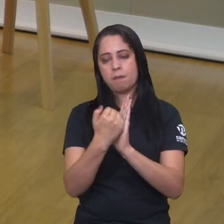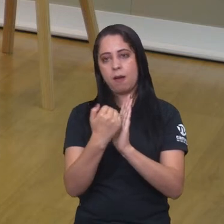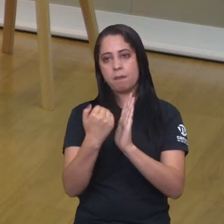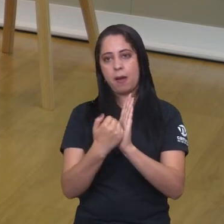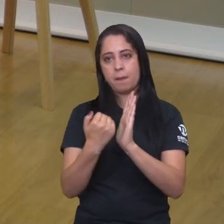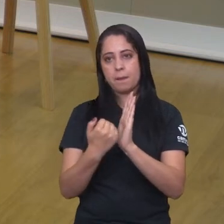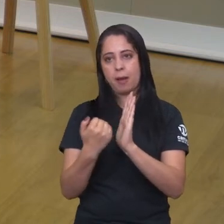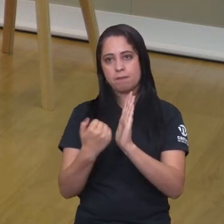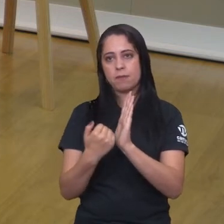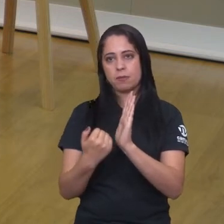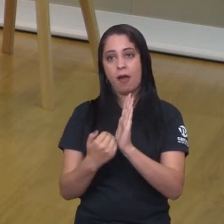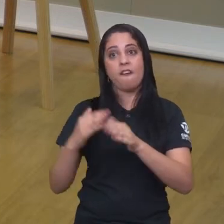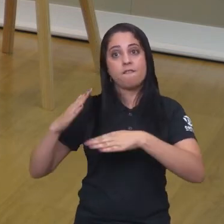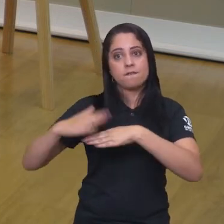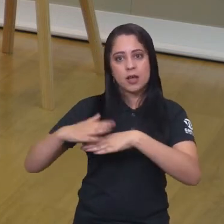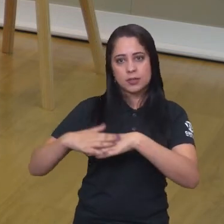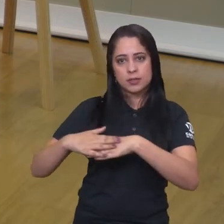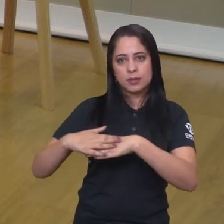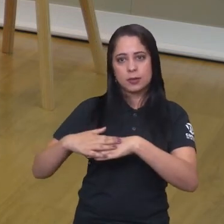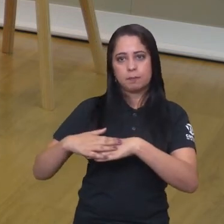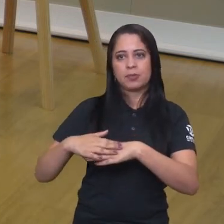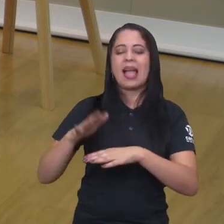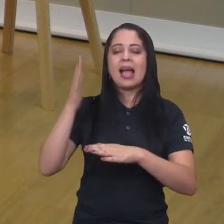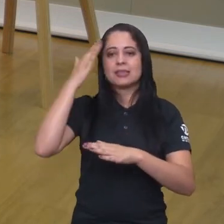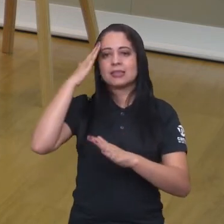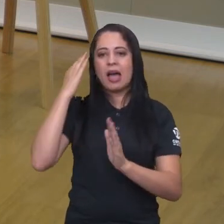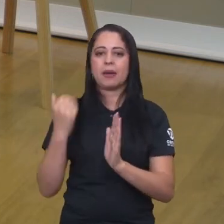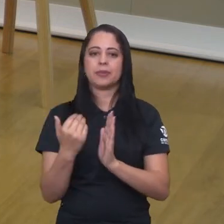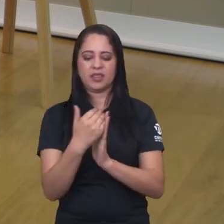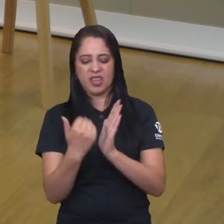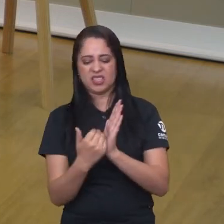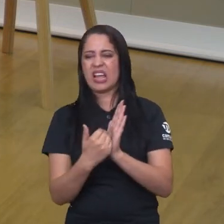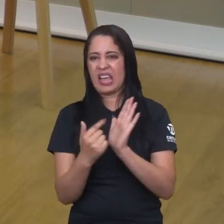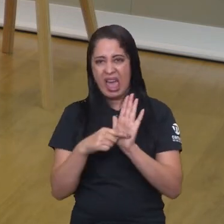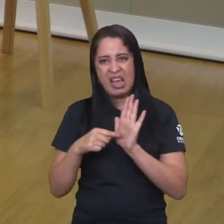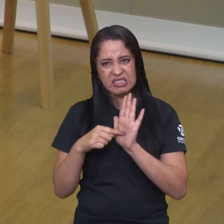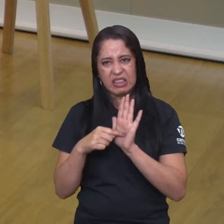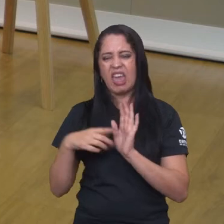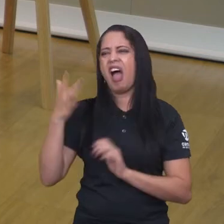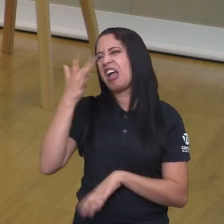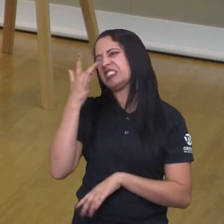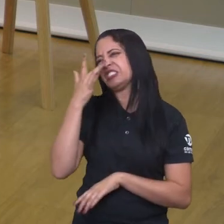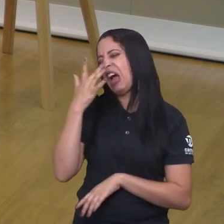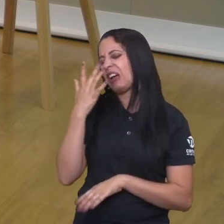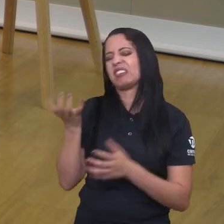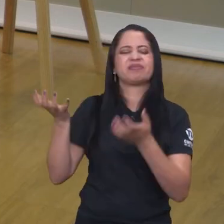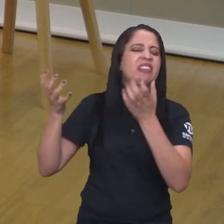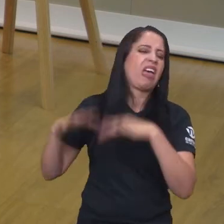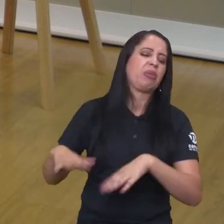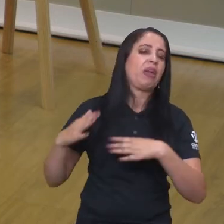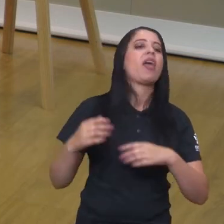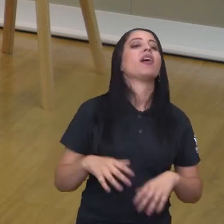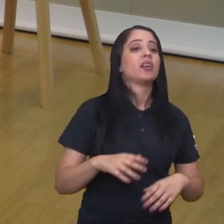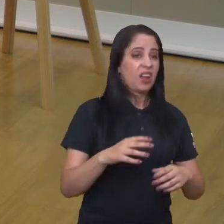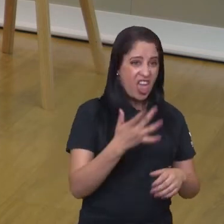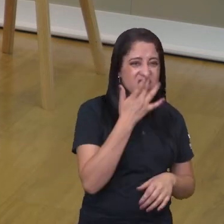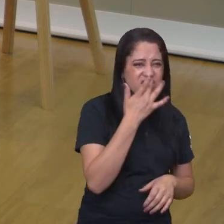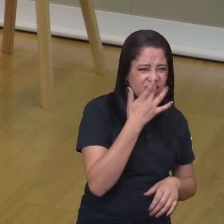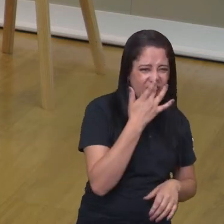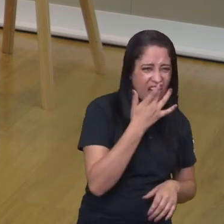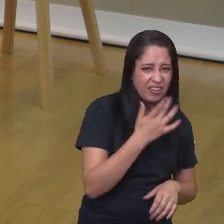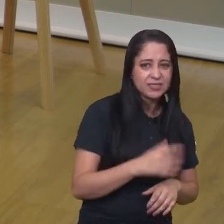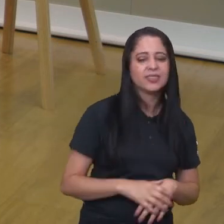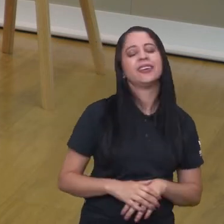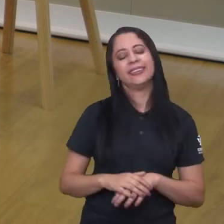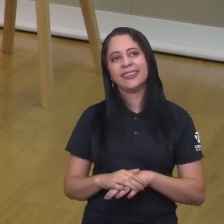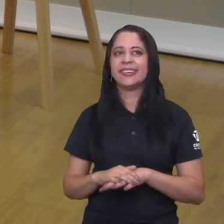ser feito e começando pelaquela atividade que a gente adia. Sabe aquela atividade que a mais chata? A mais chata, pode ser. Indesejável, né?